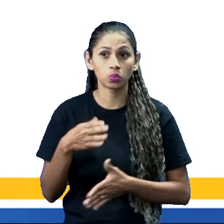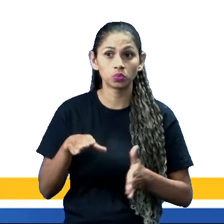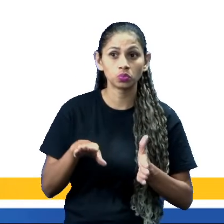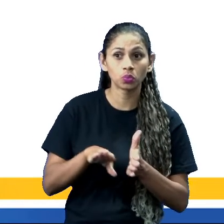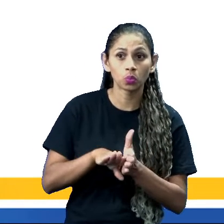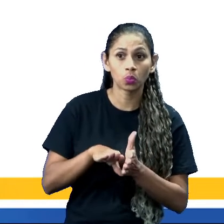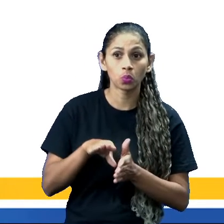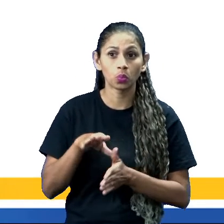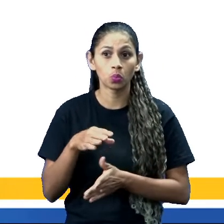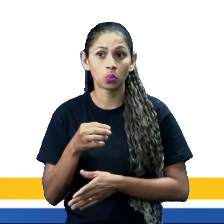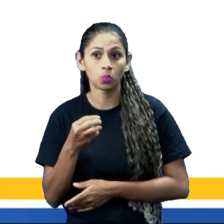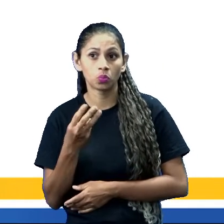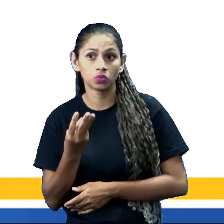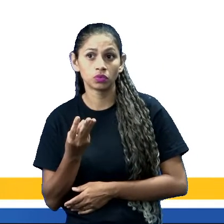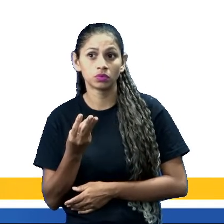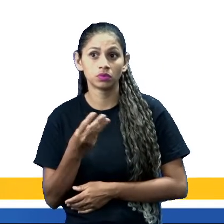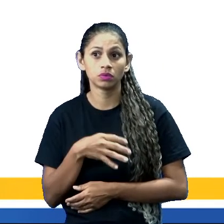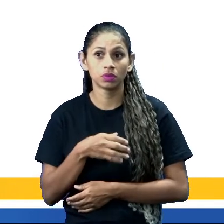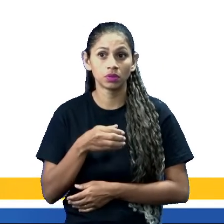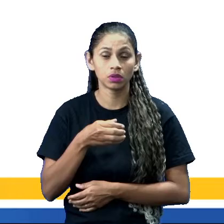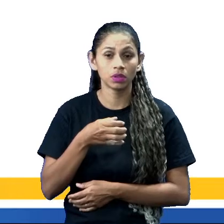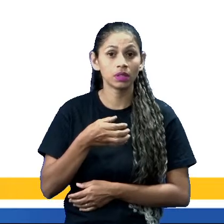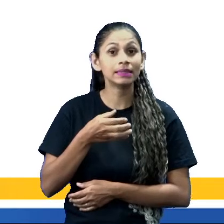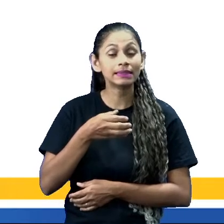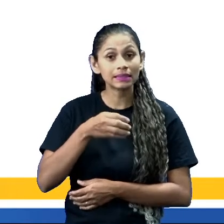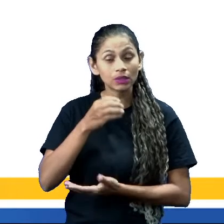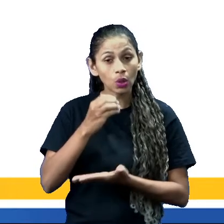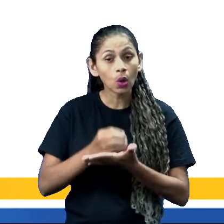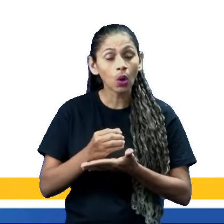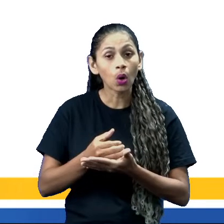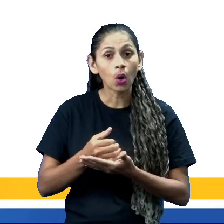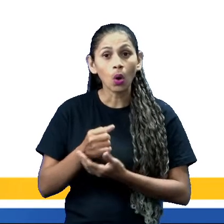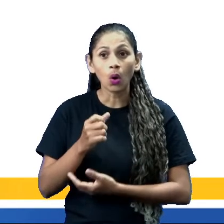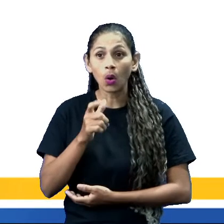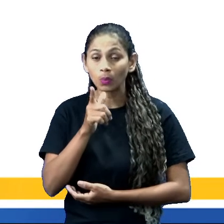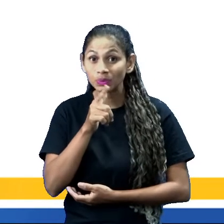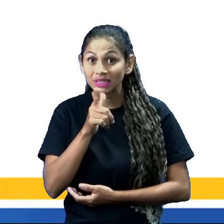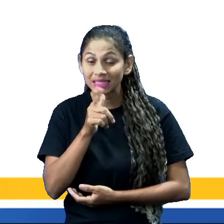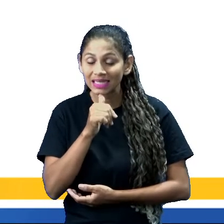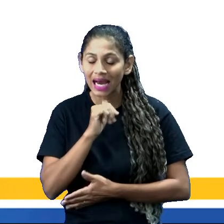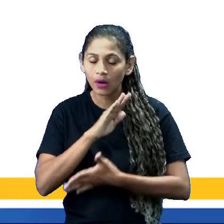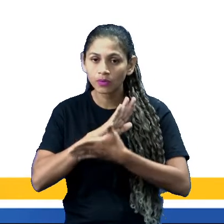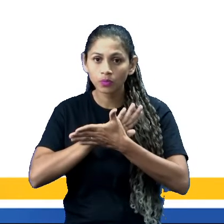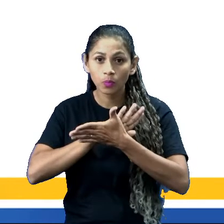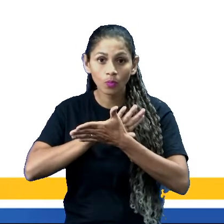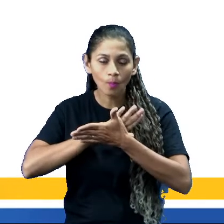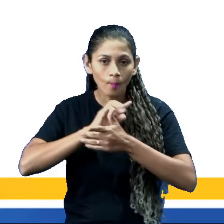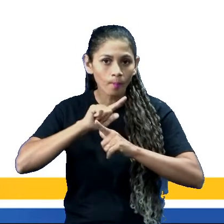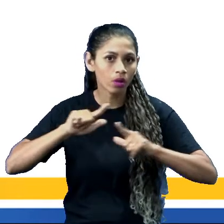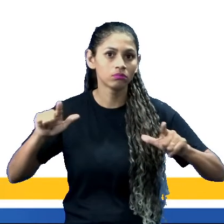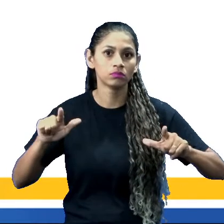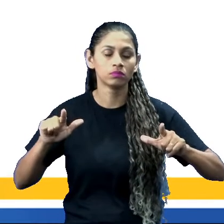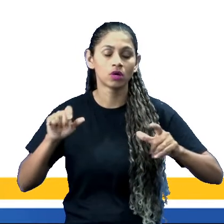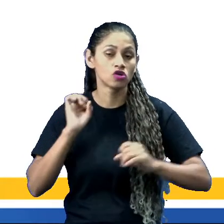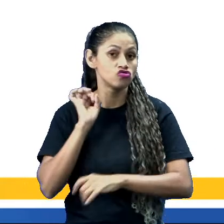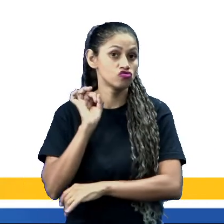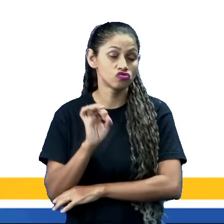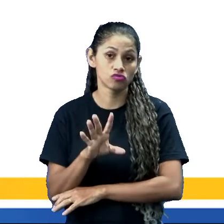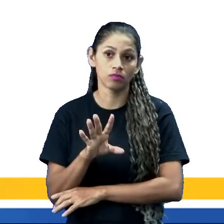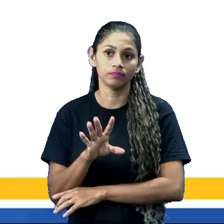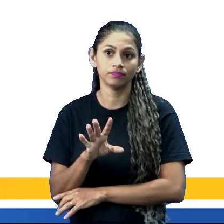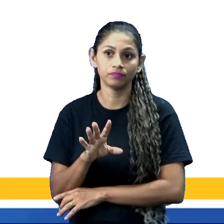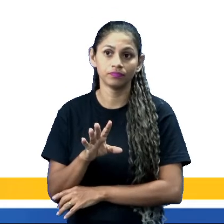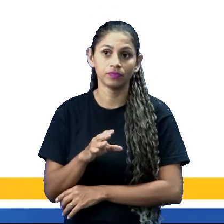poucos também para não induzir ali o vômito e encaminha esse paciente ali para o médico, sempre levando o rótulo ali do produto